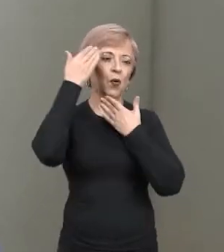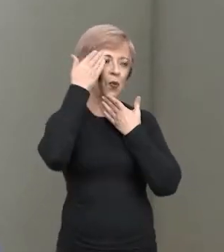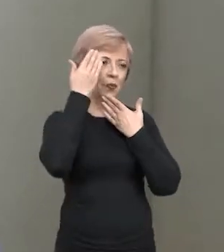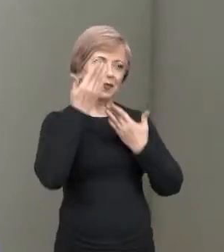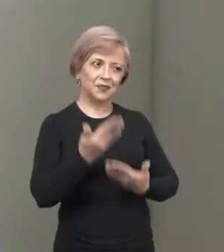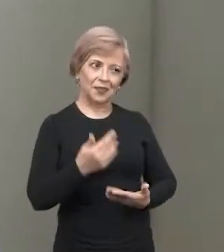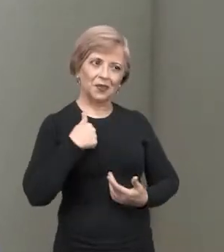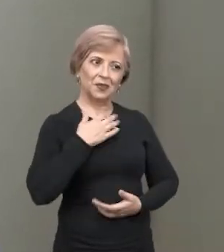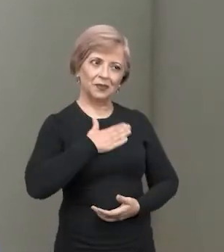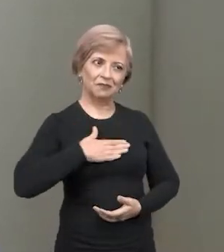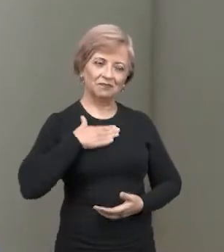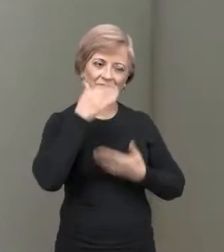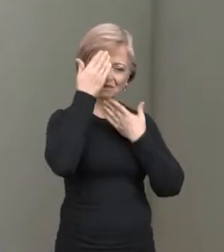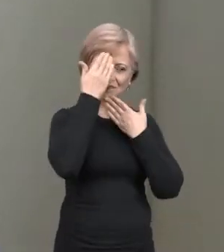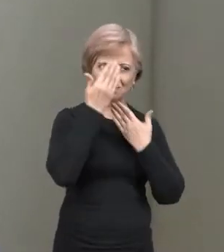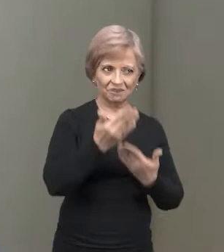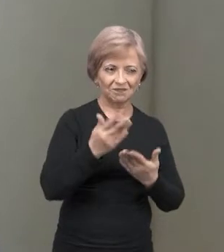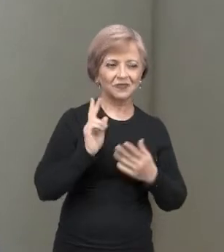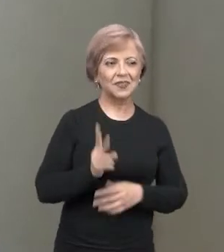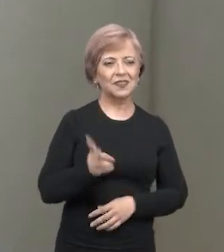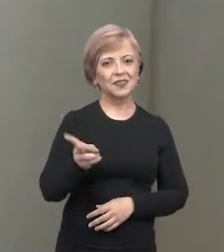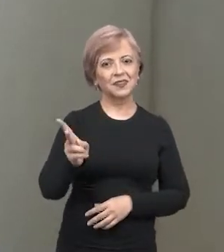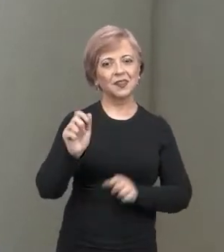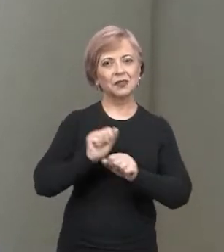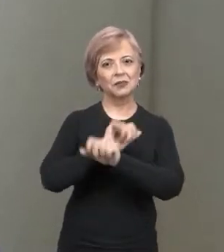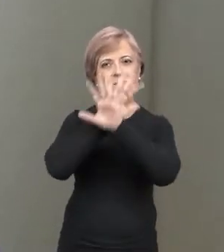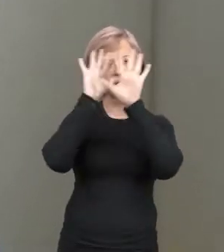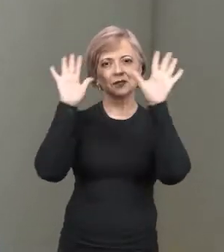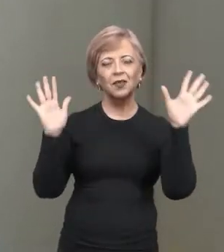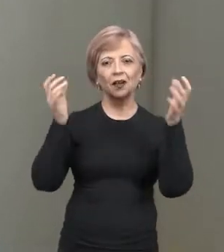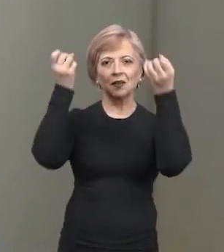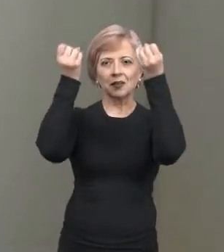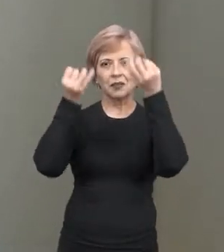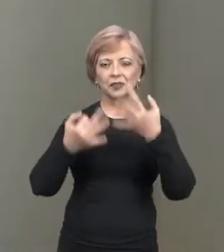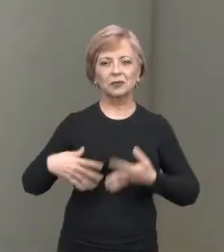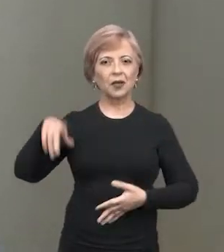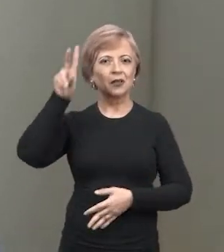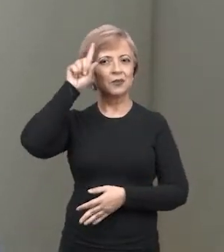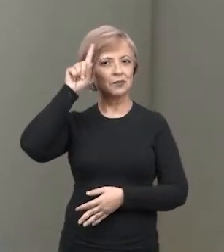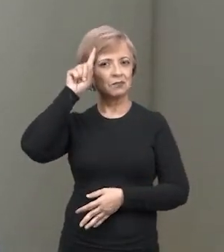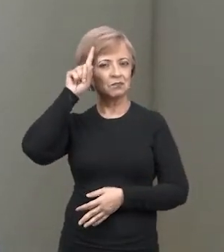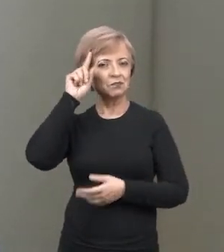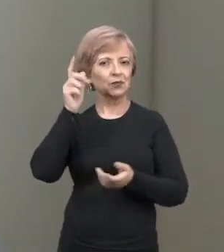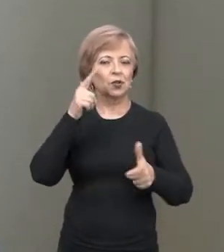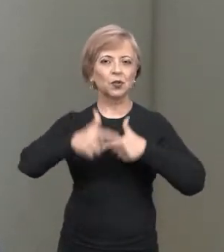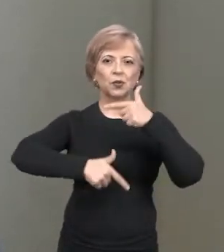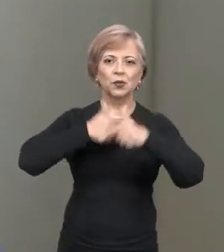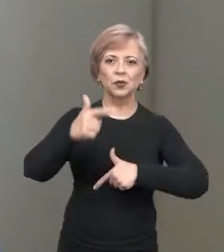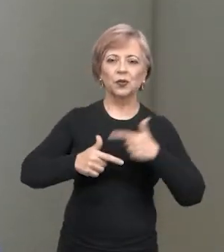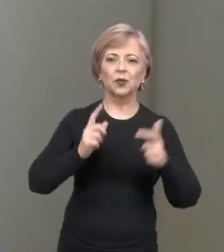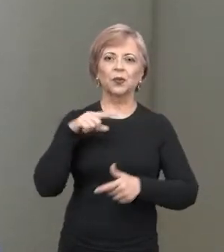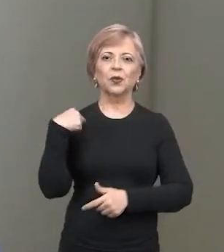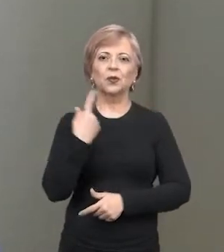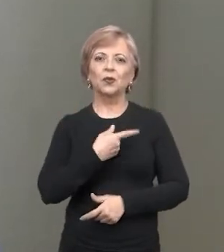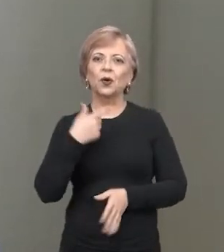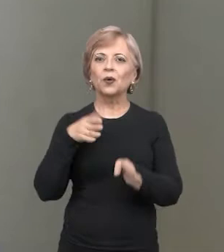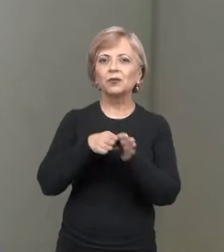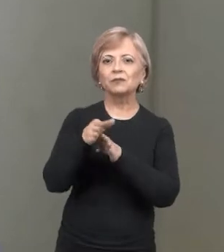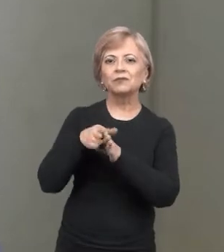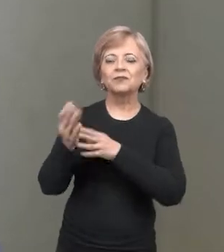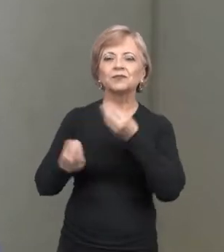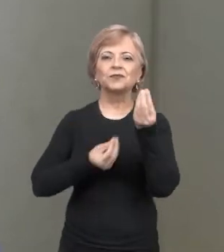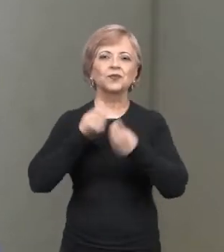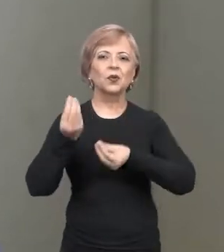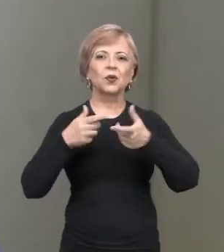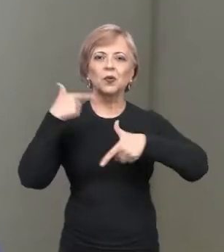agradeço a oportunidade. É sempre um prazer poder esclarecer o nosso dia a dia, né, dar uma mínima orientação sobre